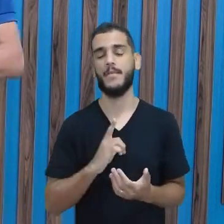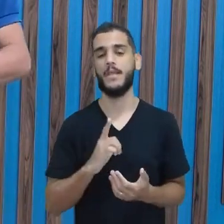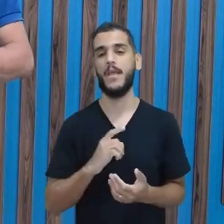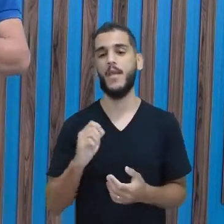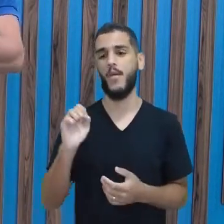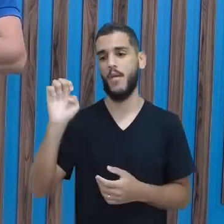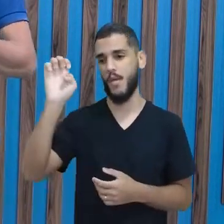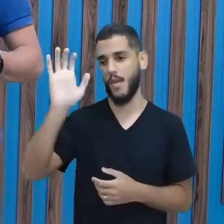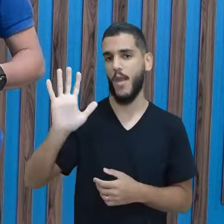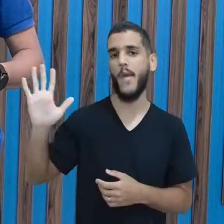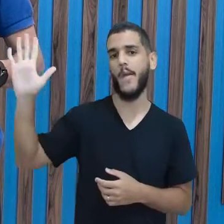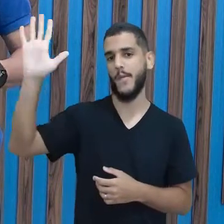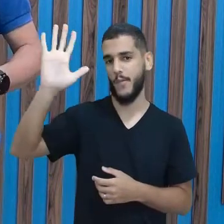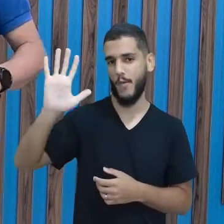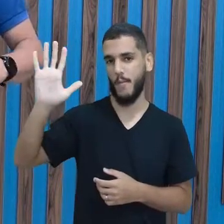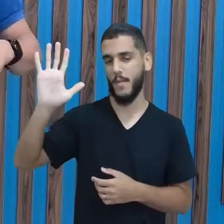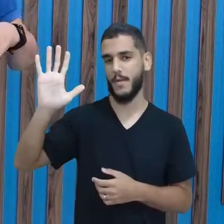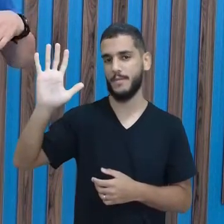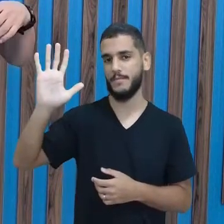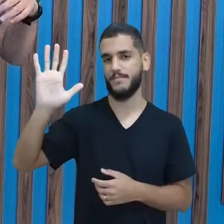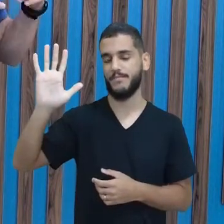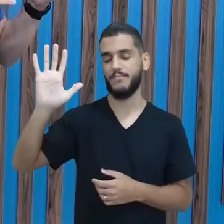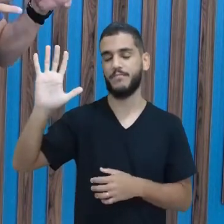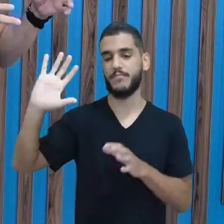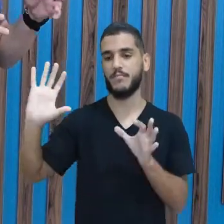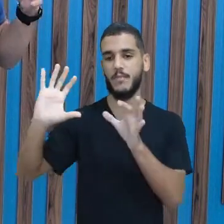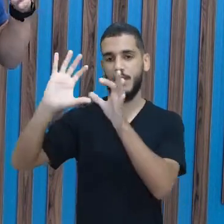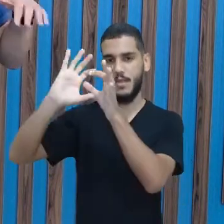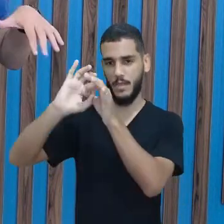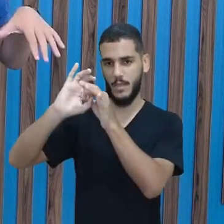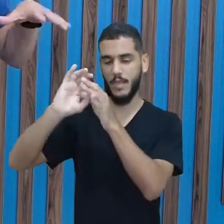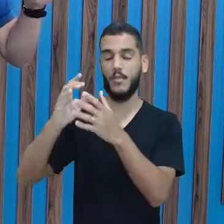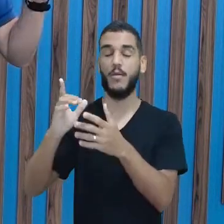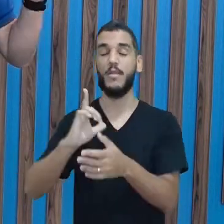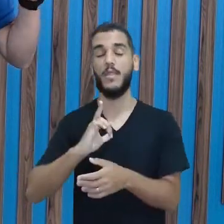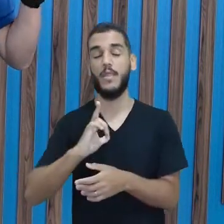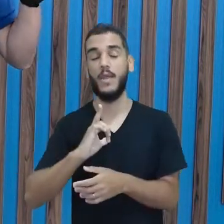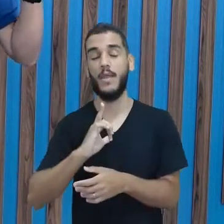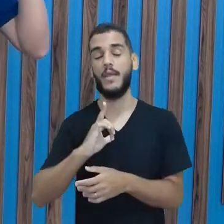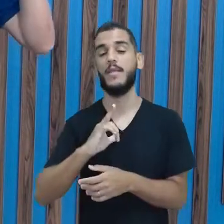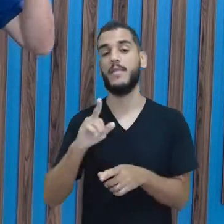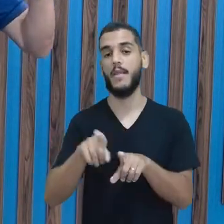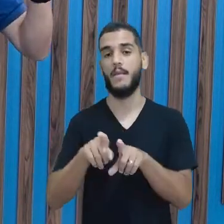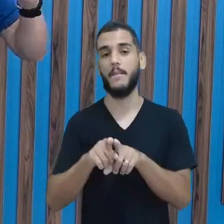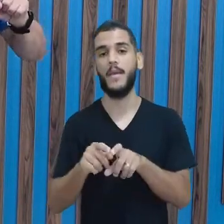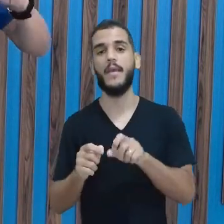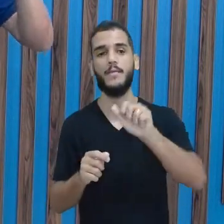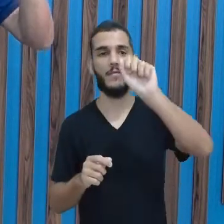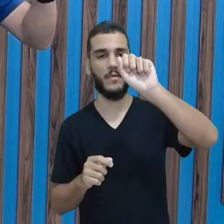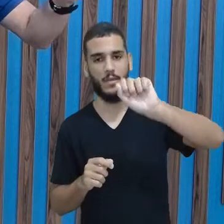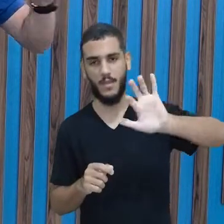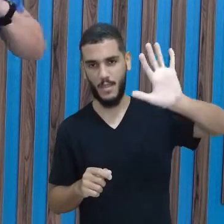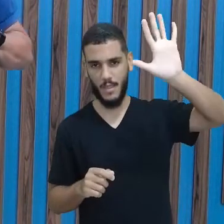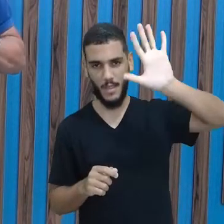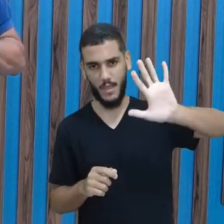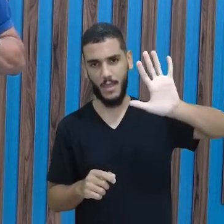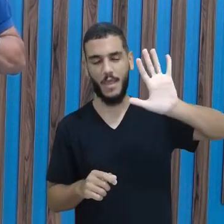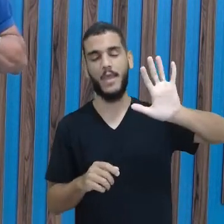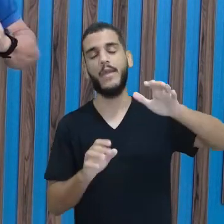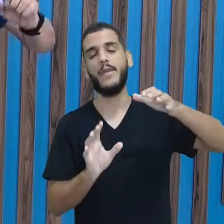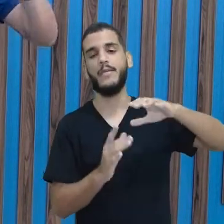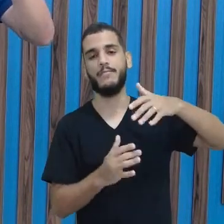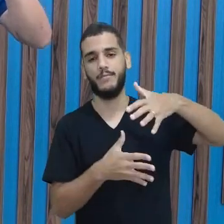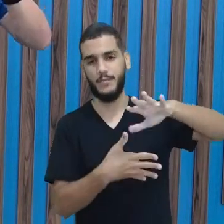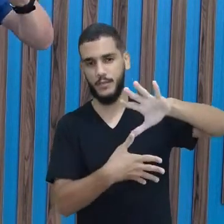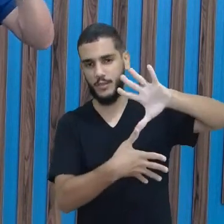Europeia, o mercado comum europeu. A gente vai encontrar nos Estados Unidos, que a gente já falou aqui na América, lembra de um assunto chamado NAFTA,